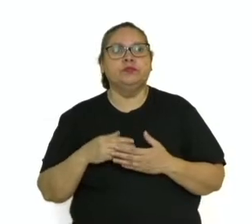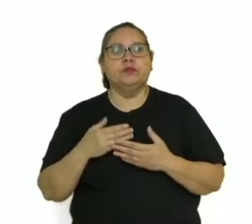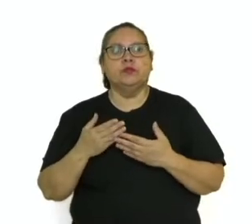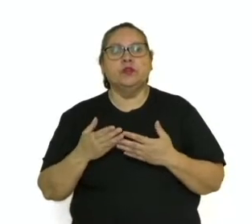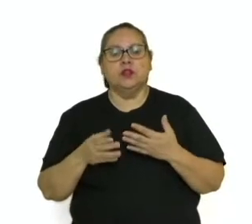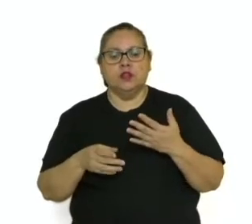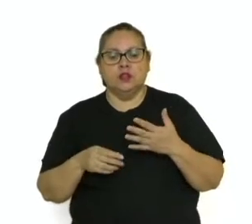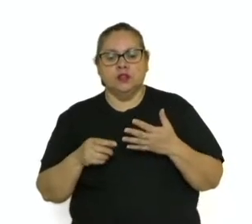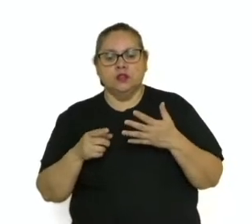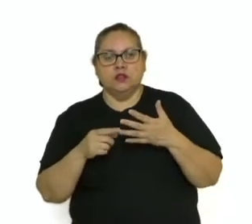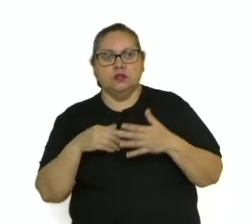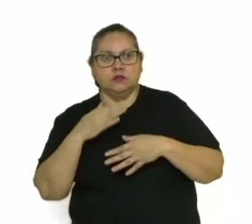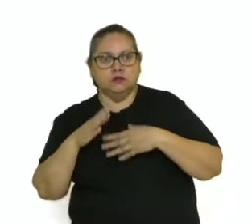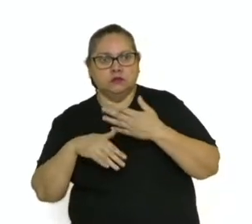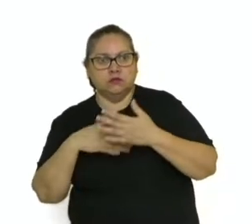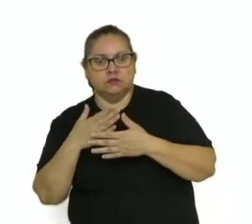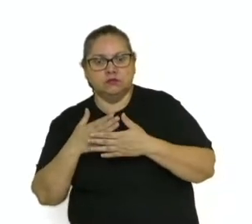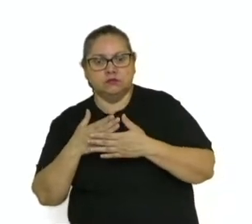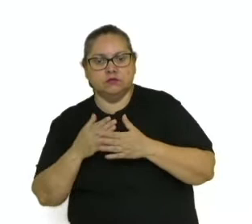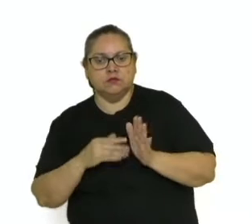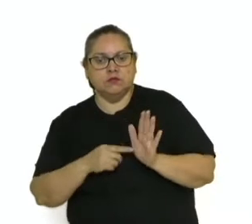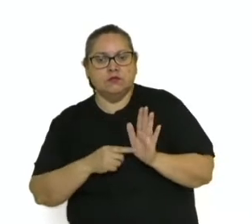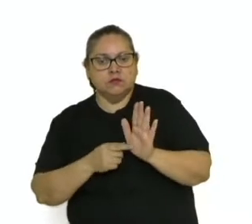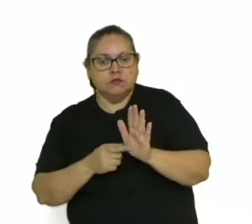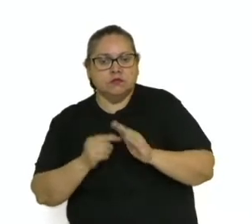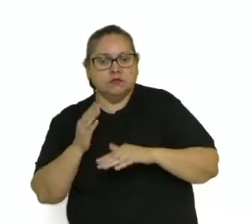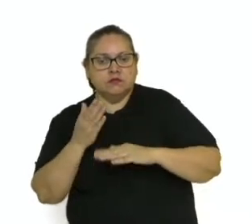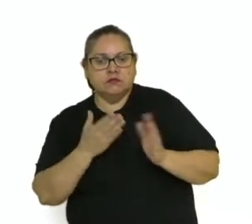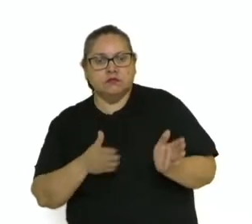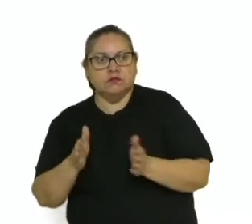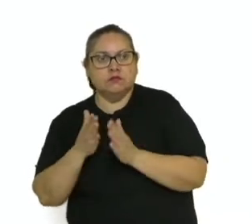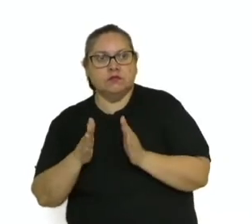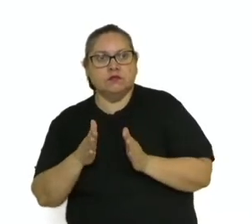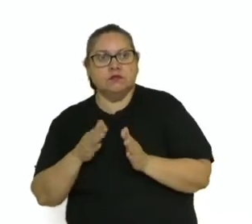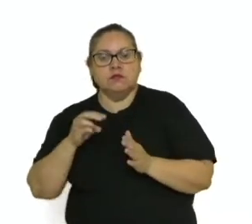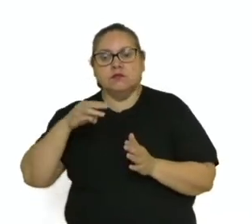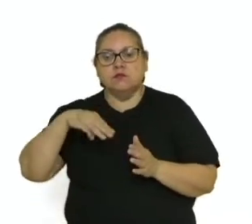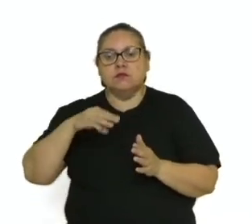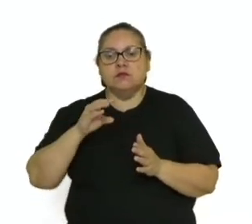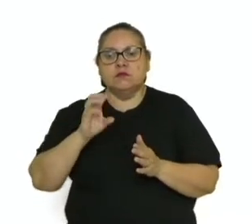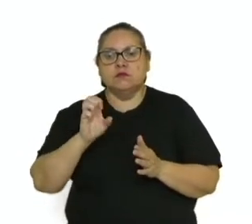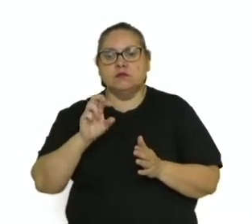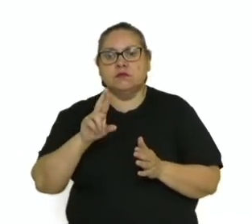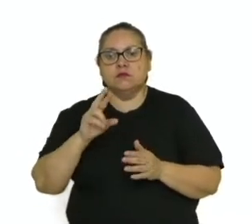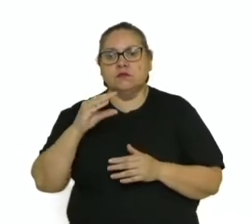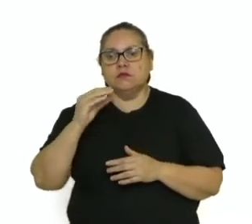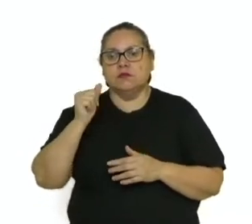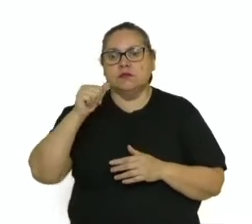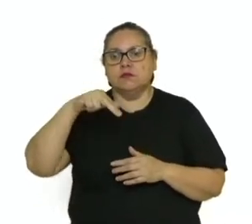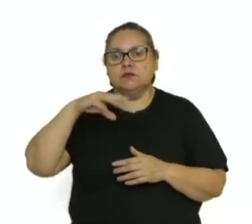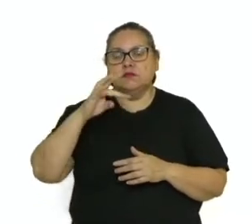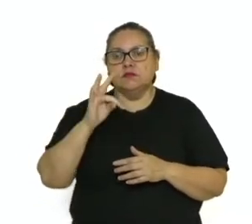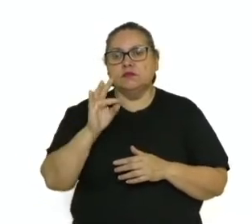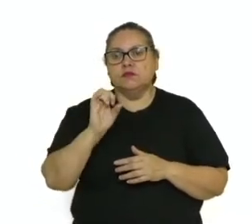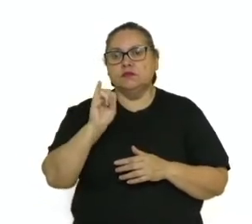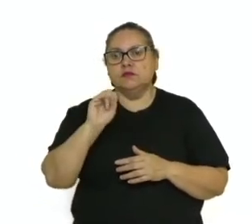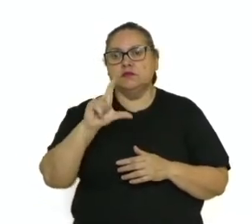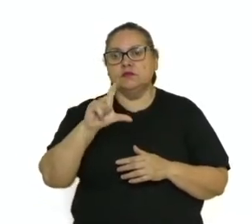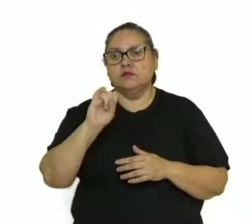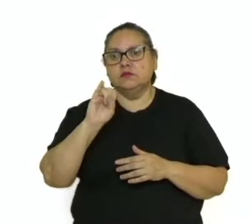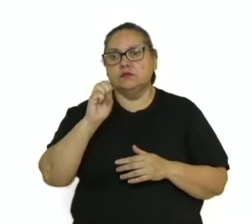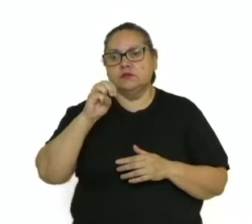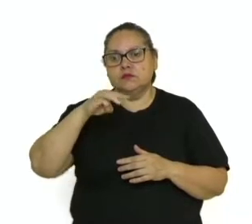Sobre o desenvolvimento, o modelo econômico praticado nesse período foi chamado de mercantilismo. e caracterizava-se pelo fortalecimento dos